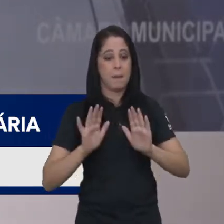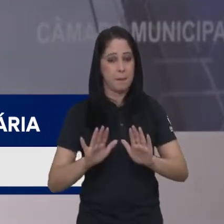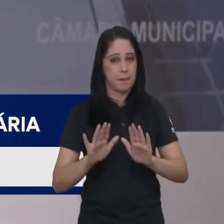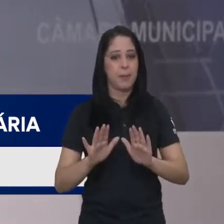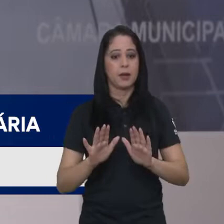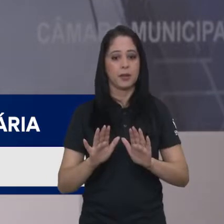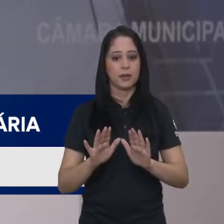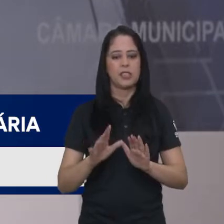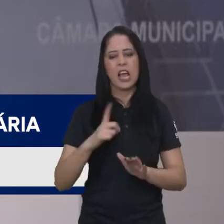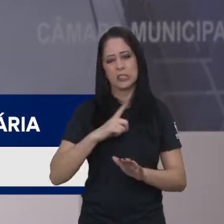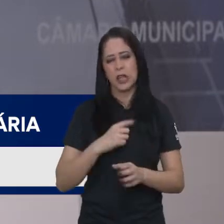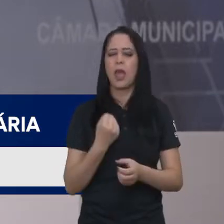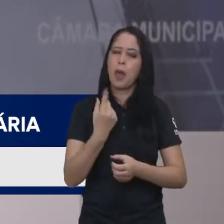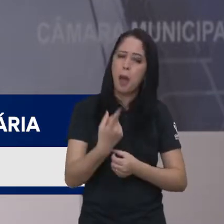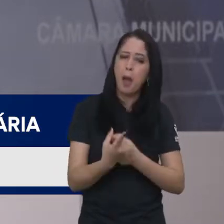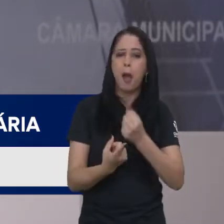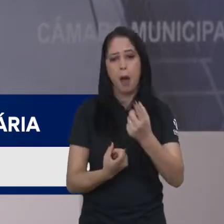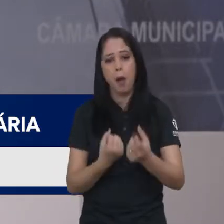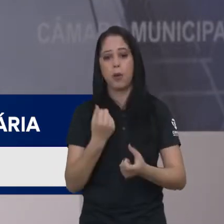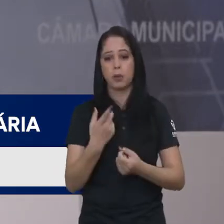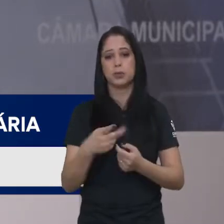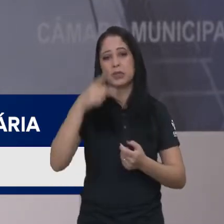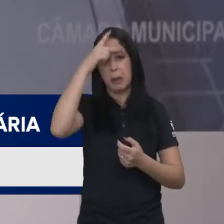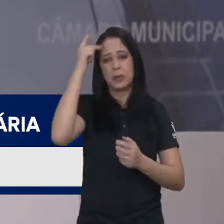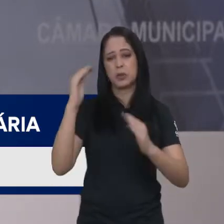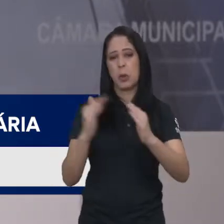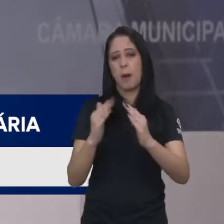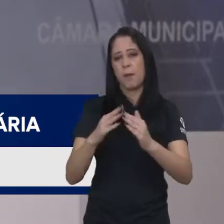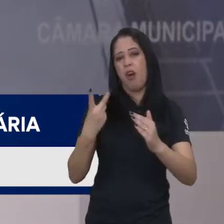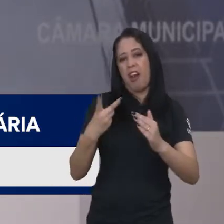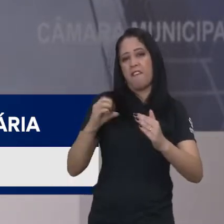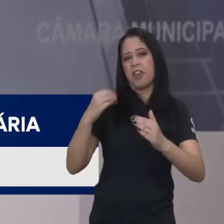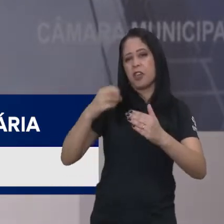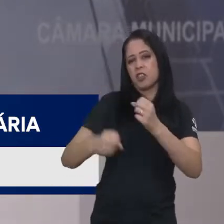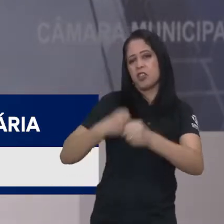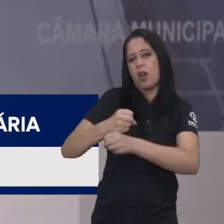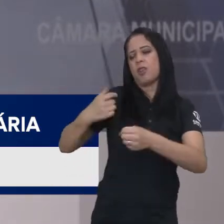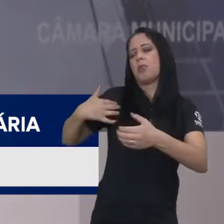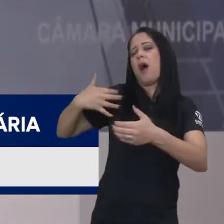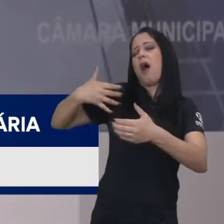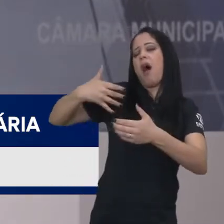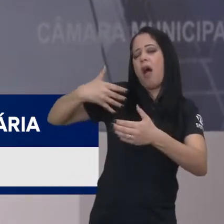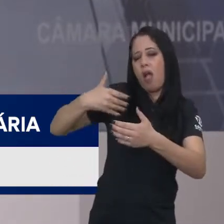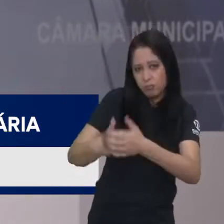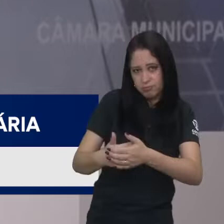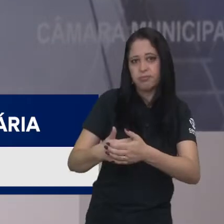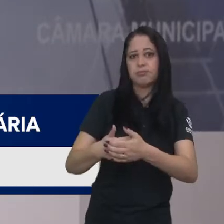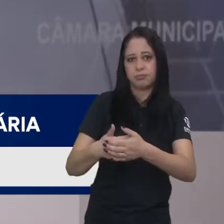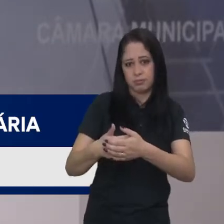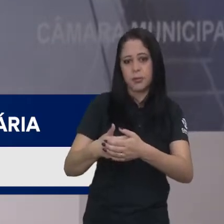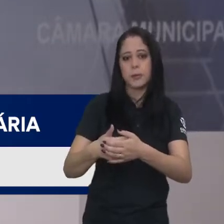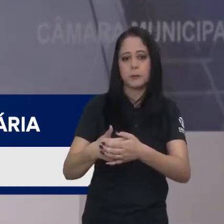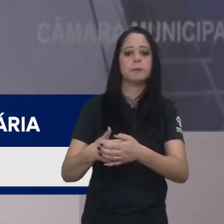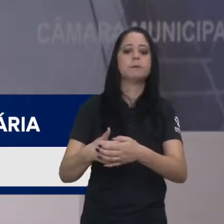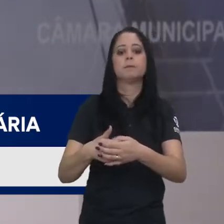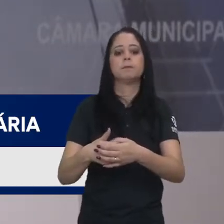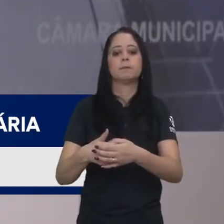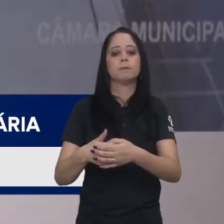Mas, dentro desse caso, existem alguns casos que não, que a pessoa mora lá há 20, 30 anos, a construção foi muito